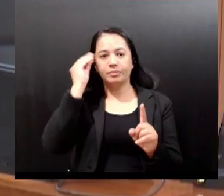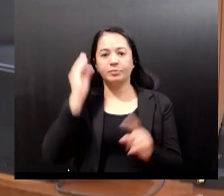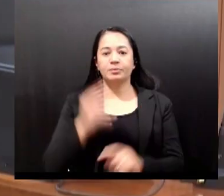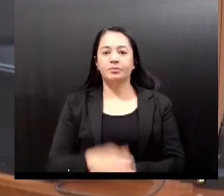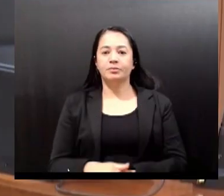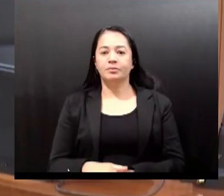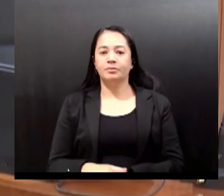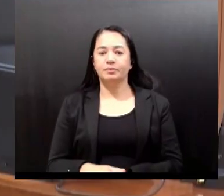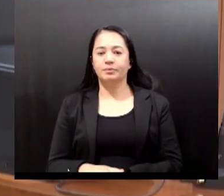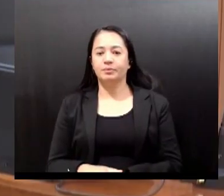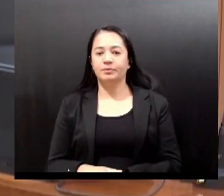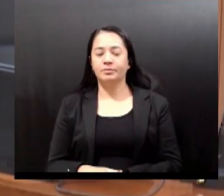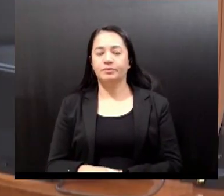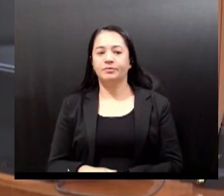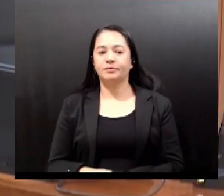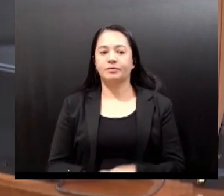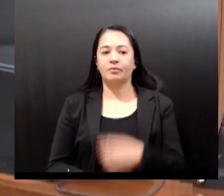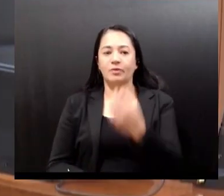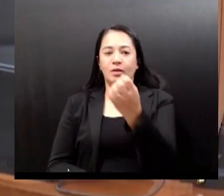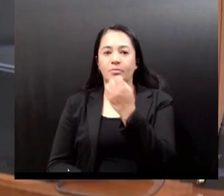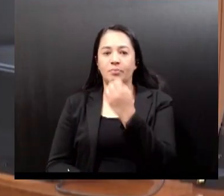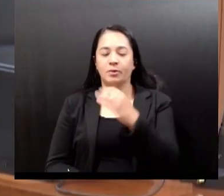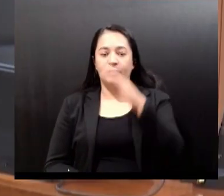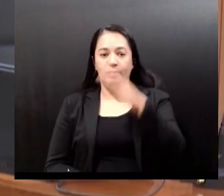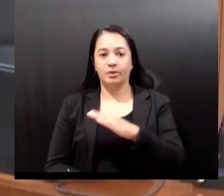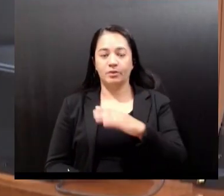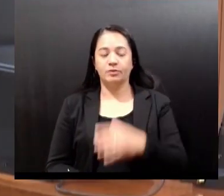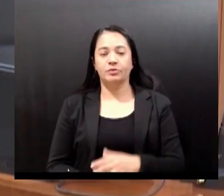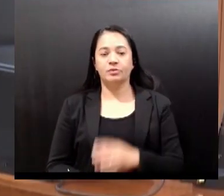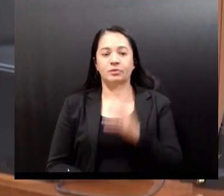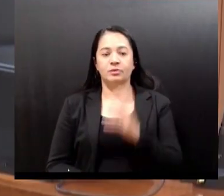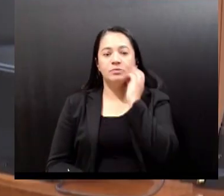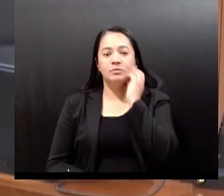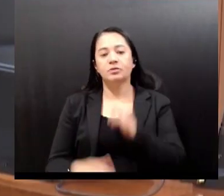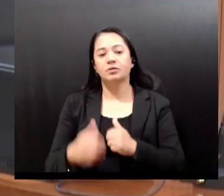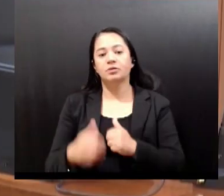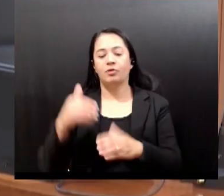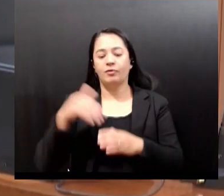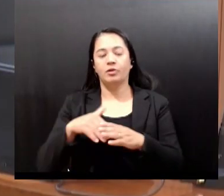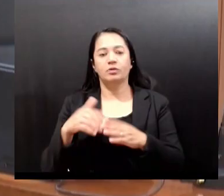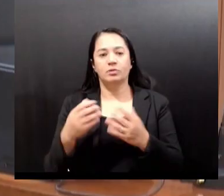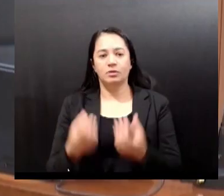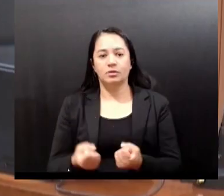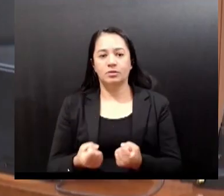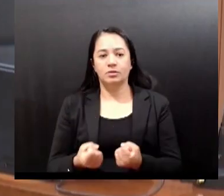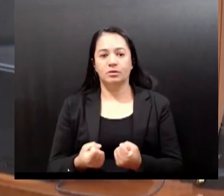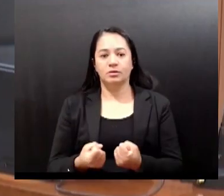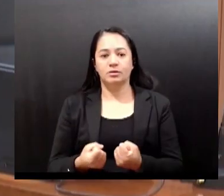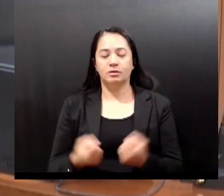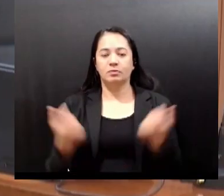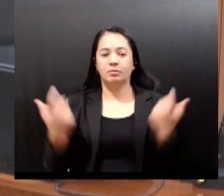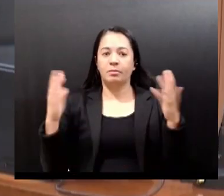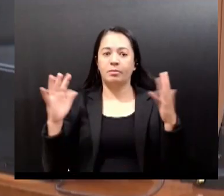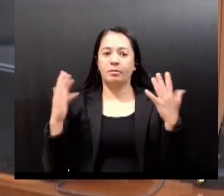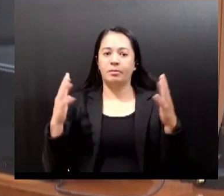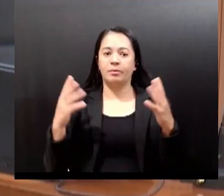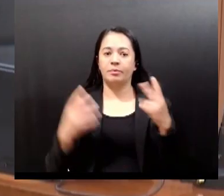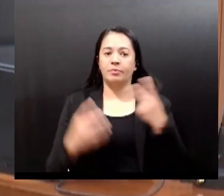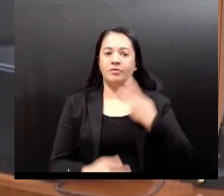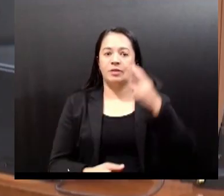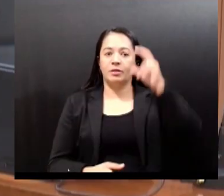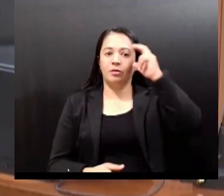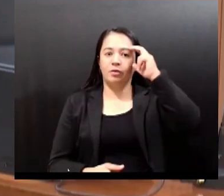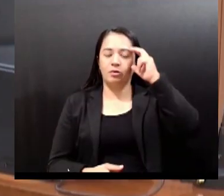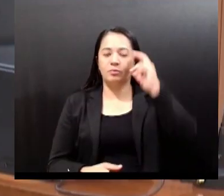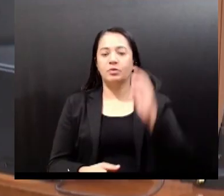Boa tarde novamente. Eu vou acompanhar o relator, voto favorável. e parabenizar aqui o vereador Carlinhos Camelot por esse projeto,